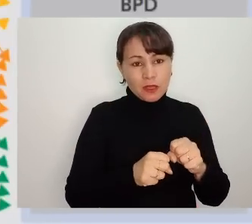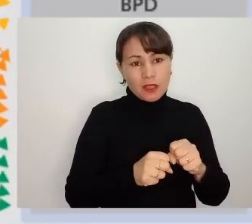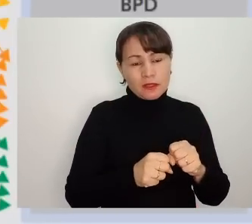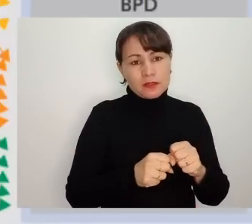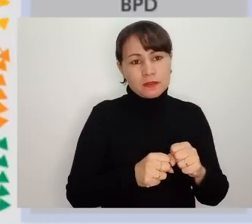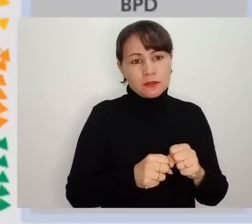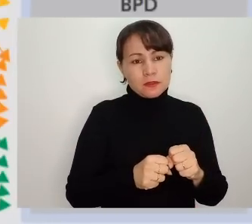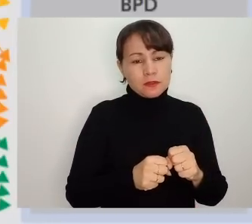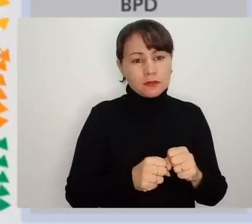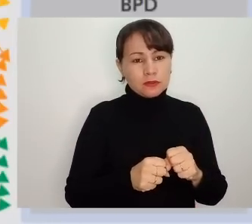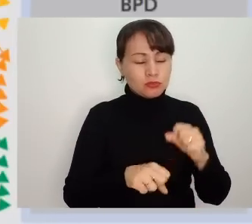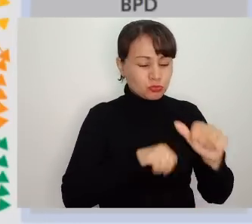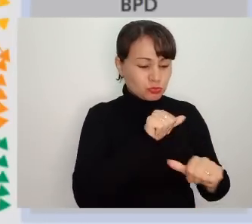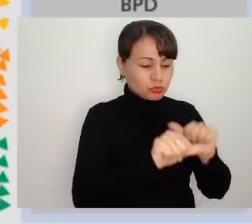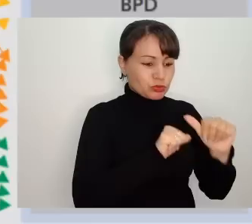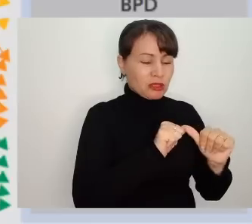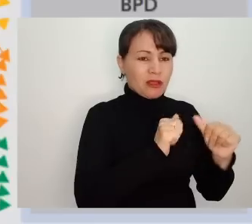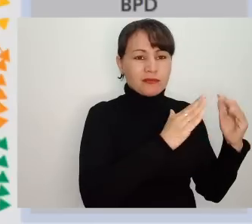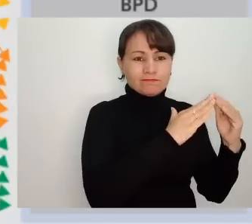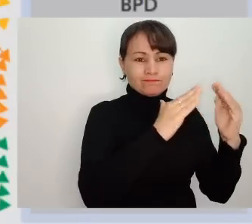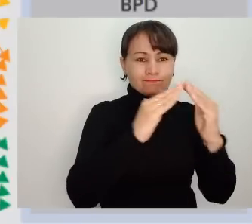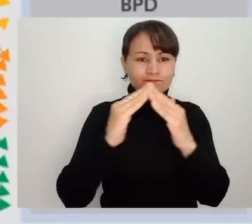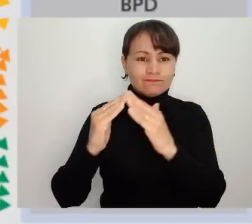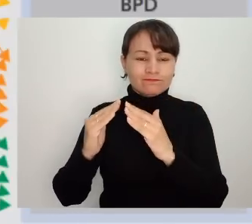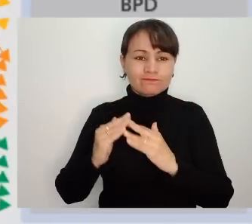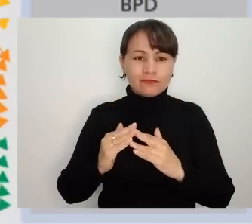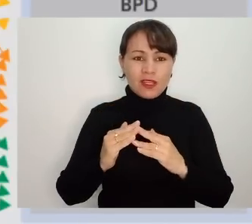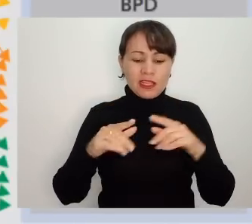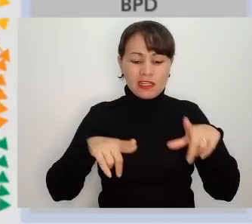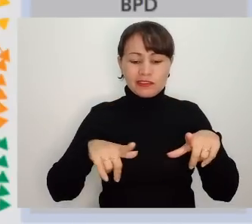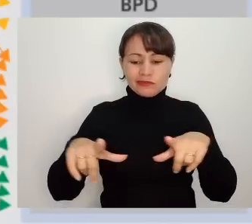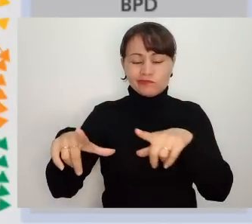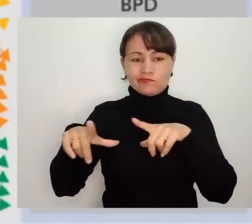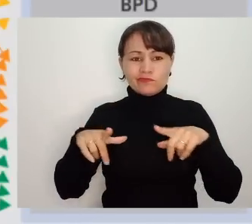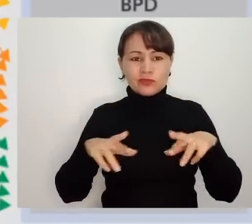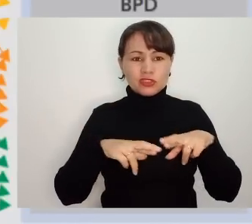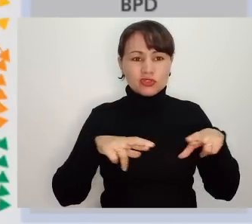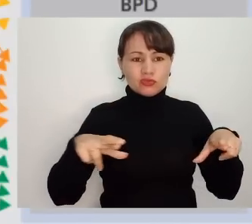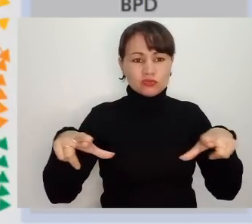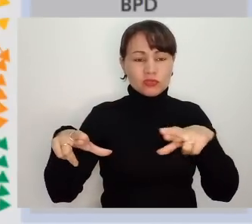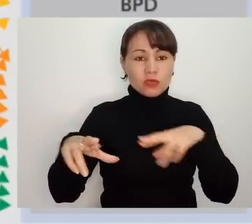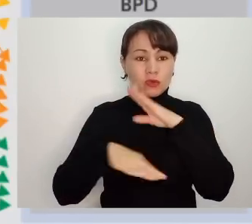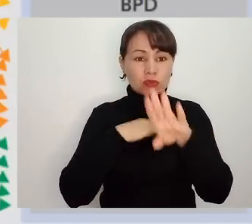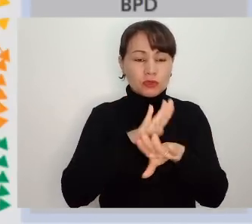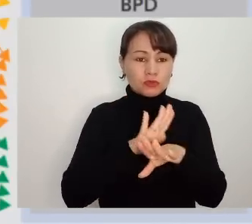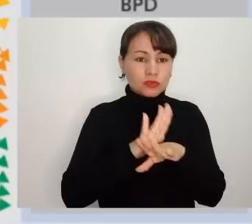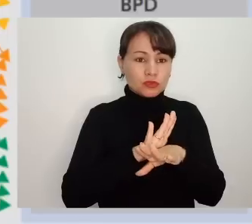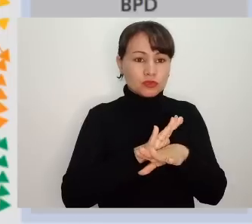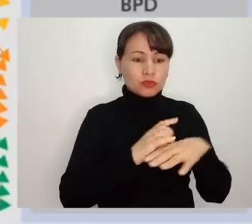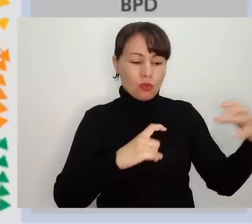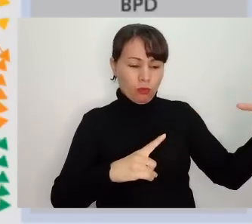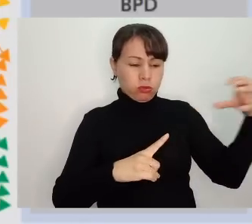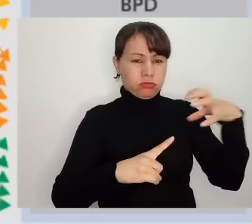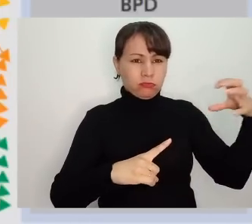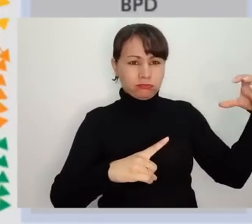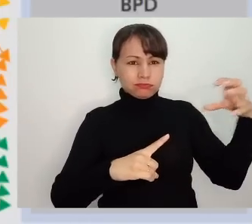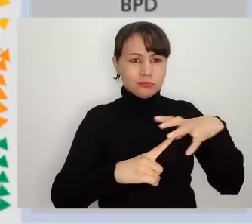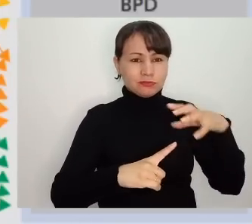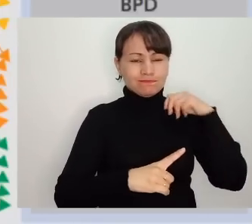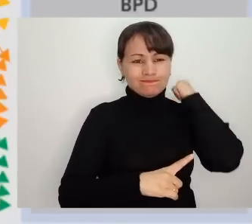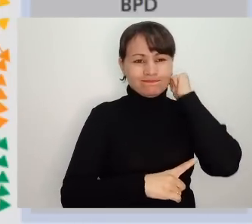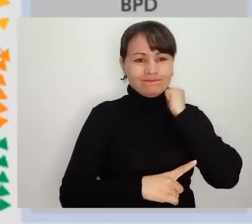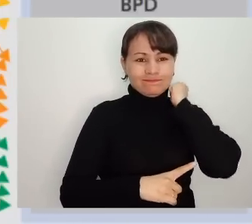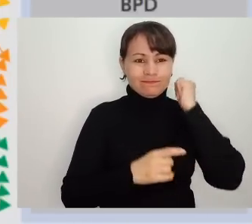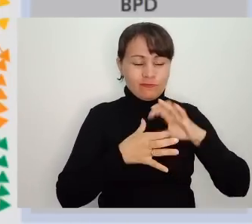de estimação, mudanças de casa, mudanças de ambiente, e tudo isso gerou um